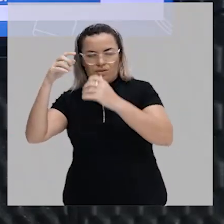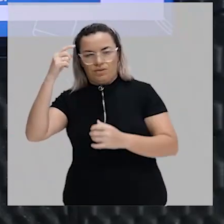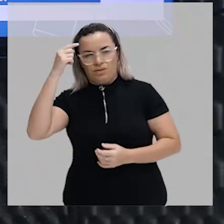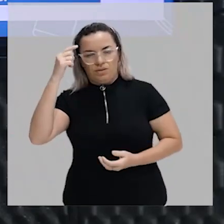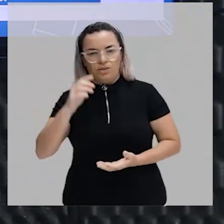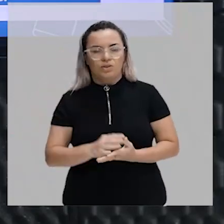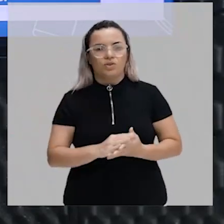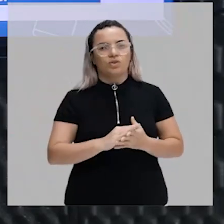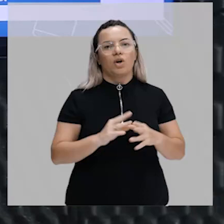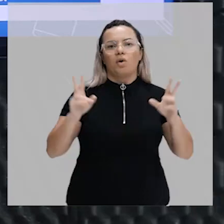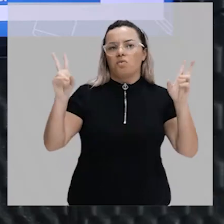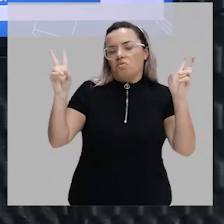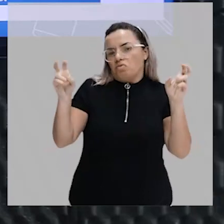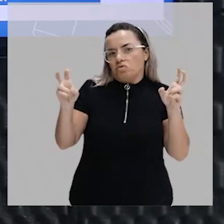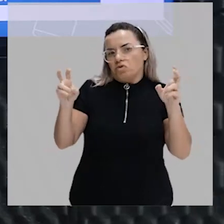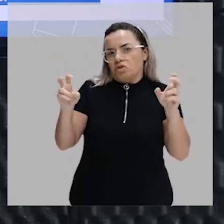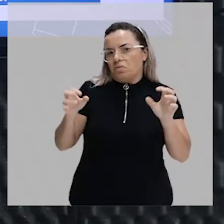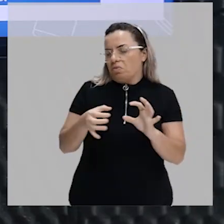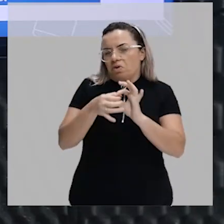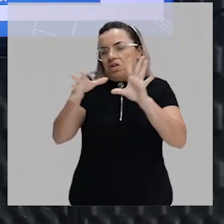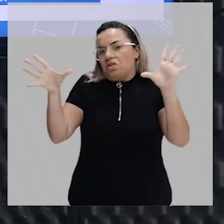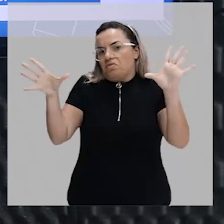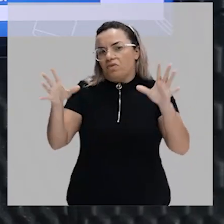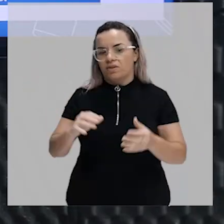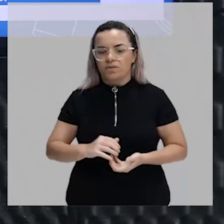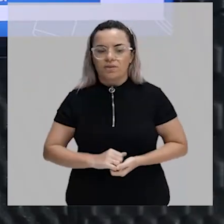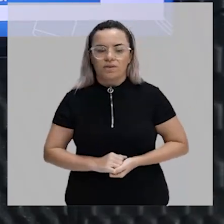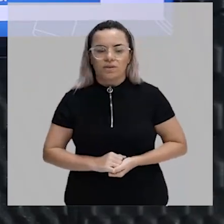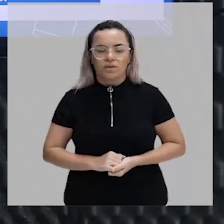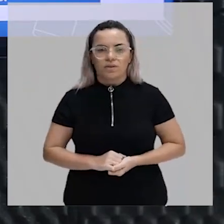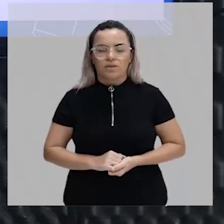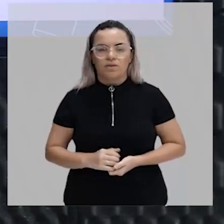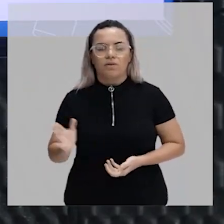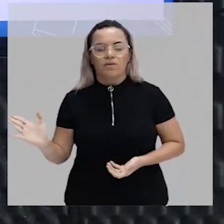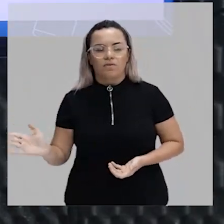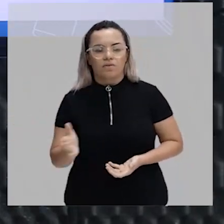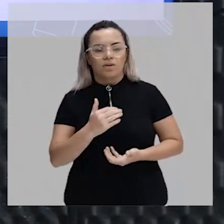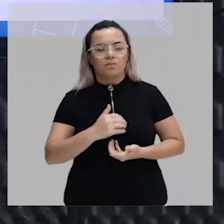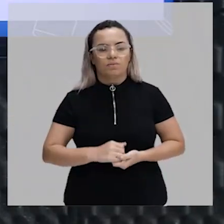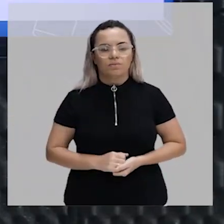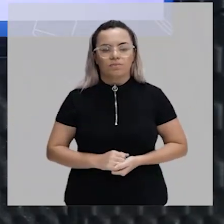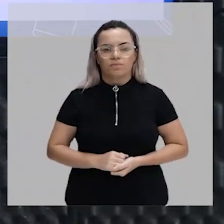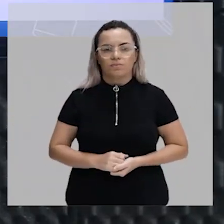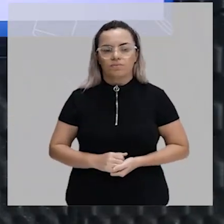assuntos. Tá bom assim? Beleza? Vamos avançar? Temos umas 2 questões ainda.